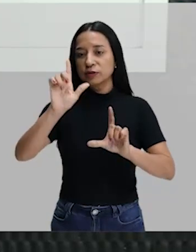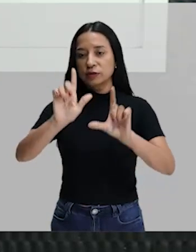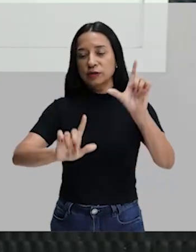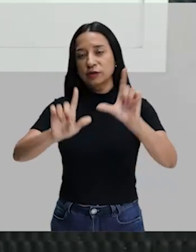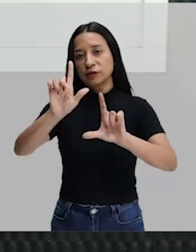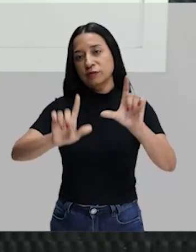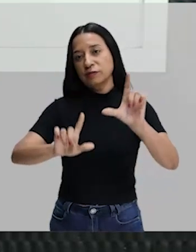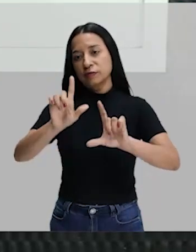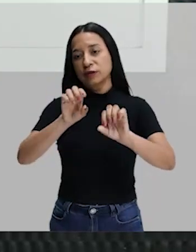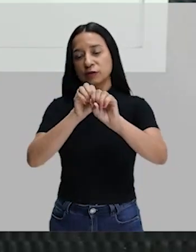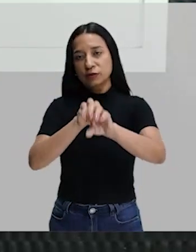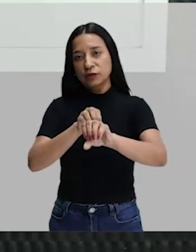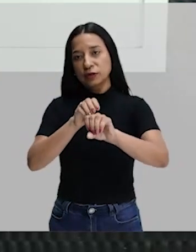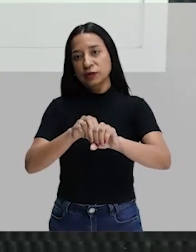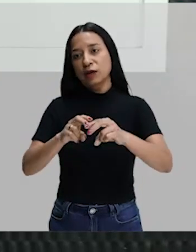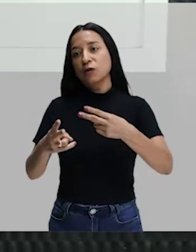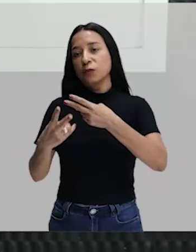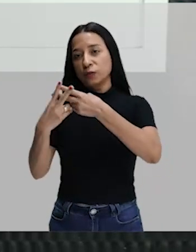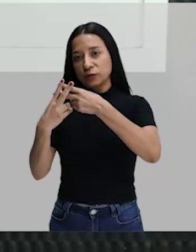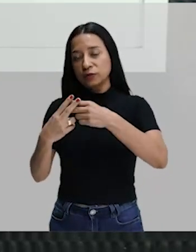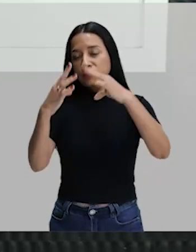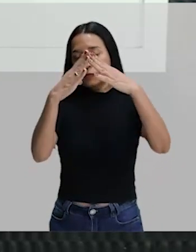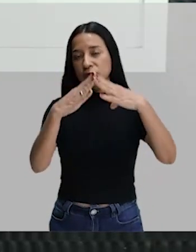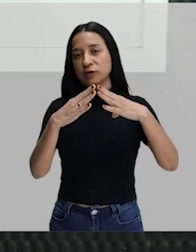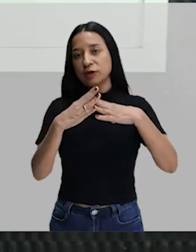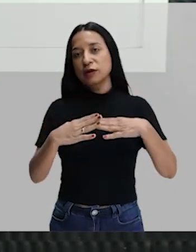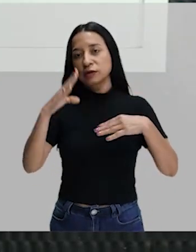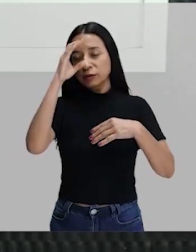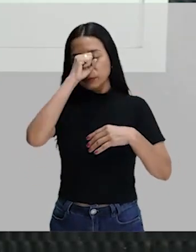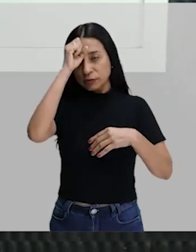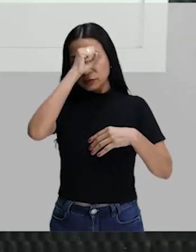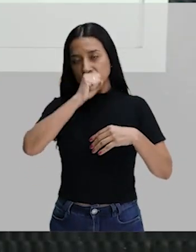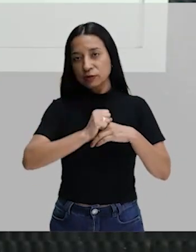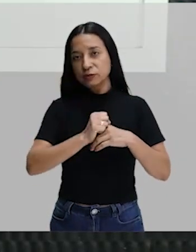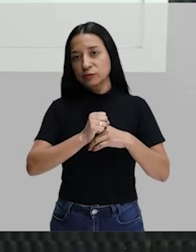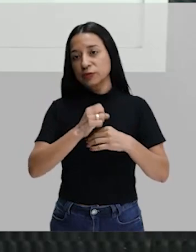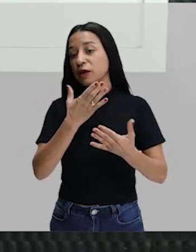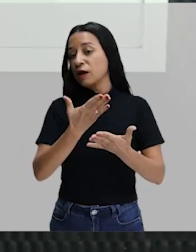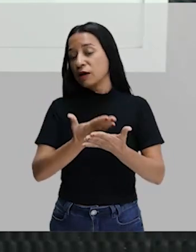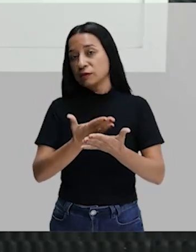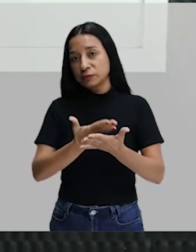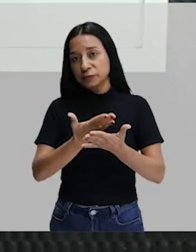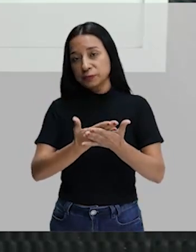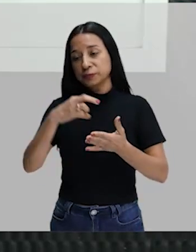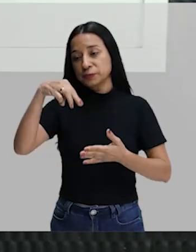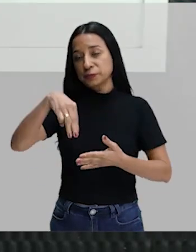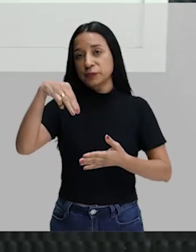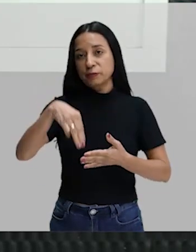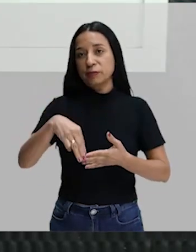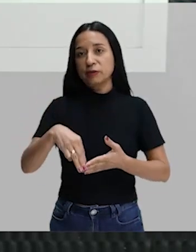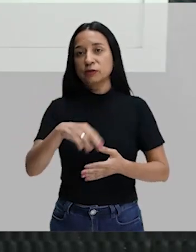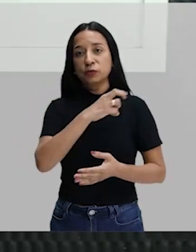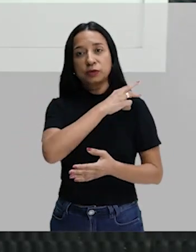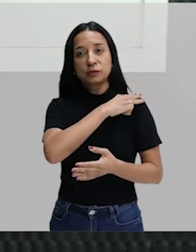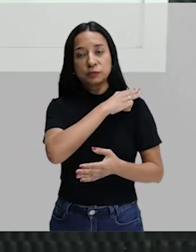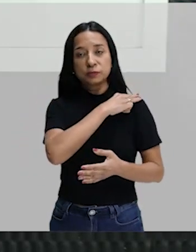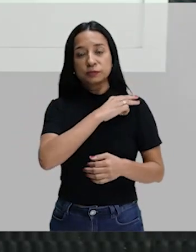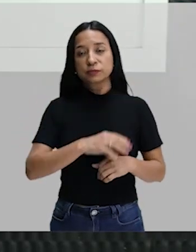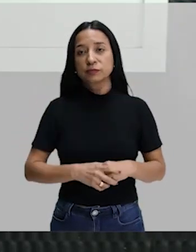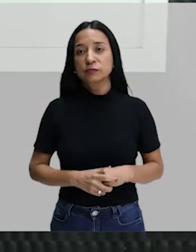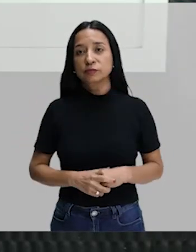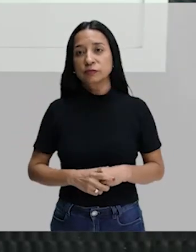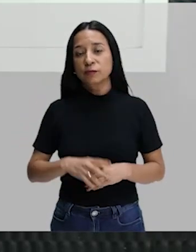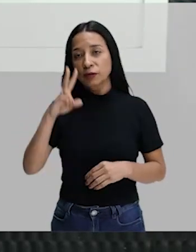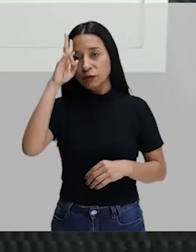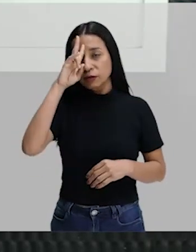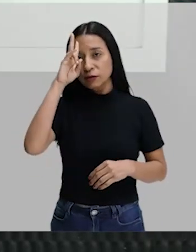Educação, no programa Hashtag Fique em Casa Aprendendo, para mais uma aula de matemática para os nossos alunos da terceira série do ensino médio. Tá?